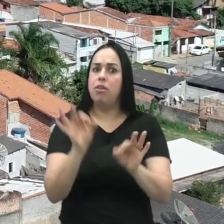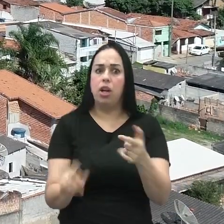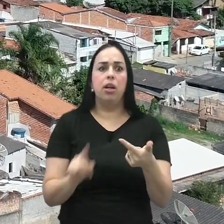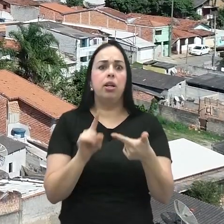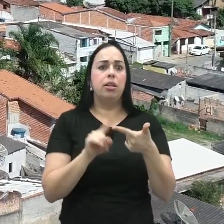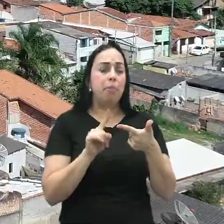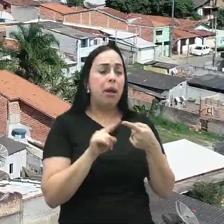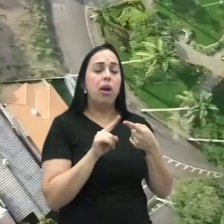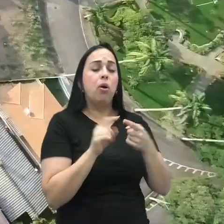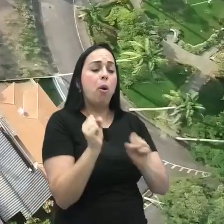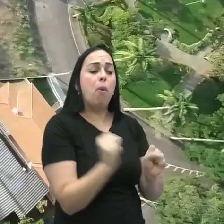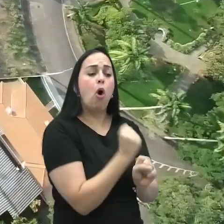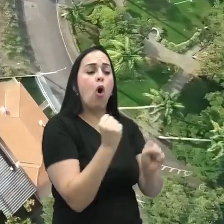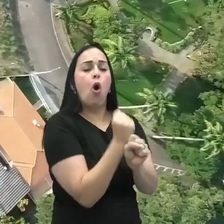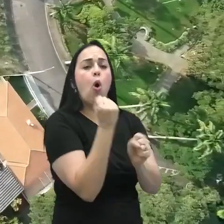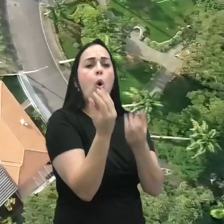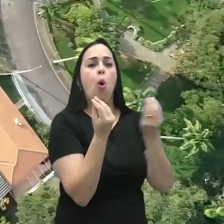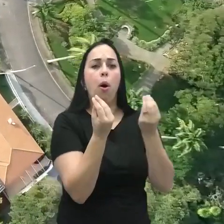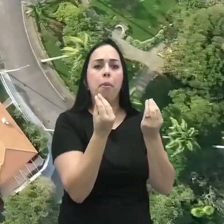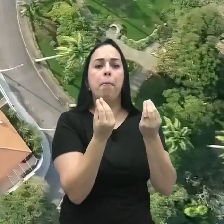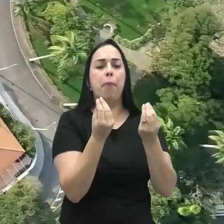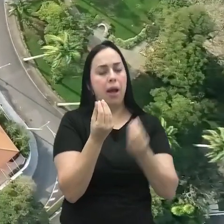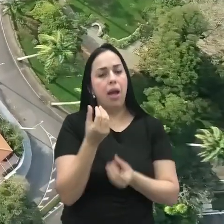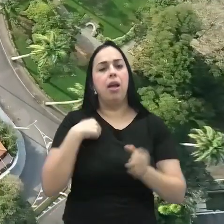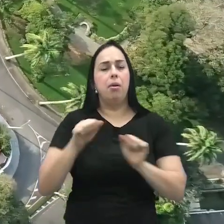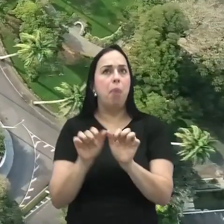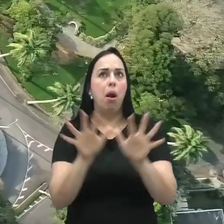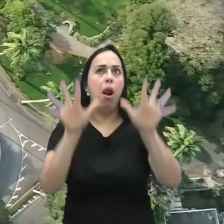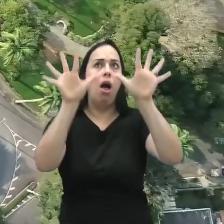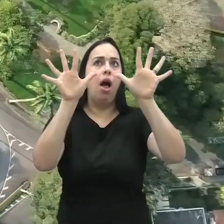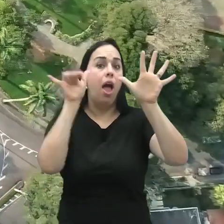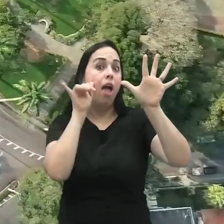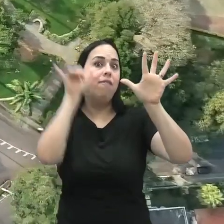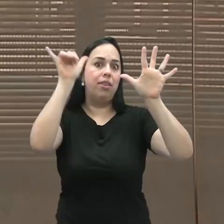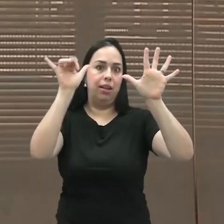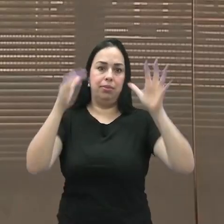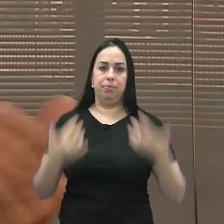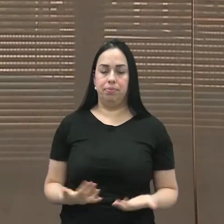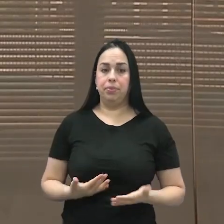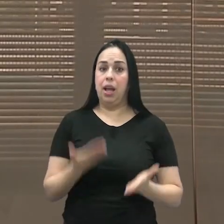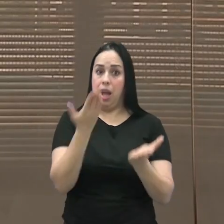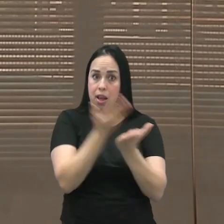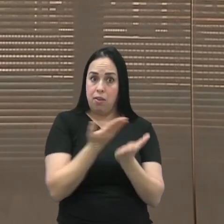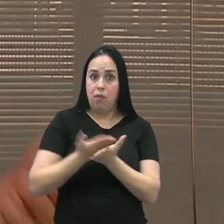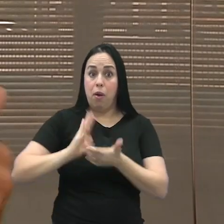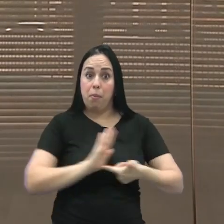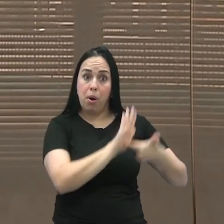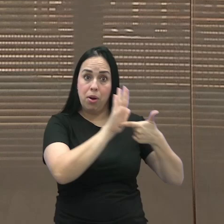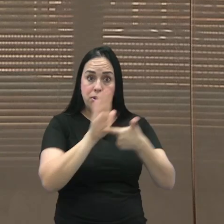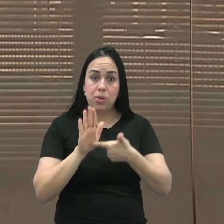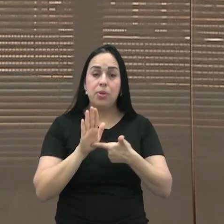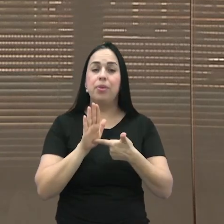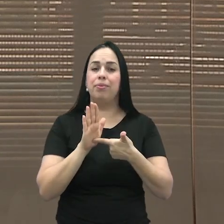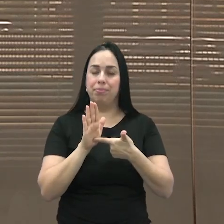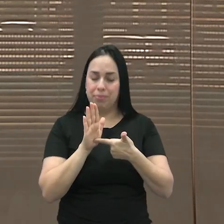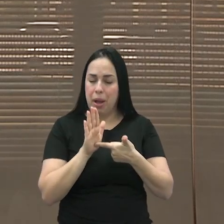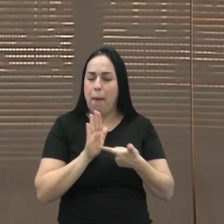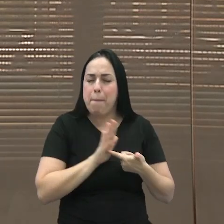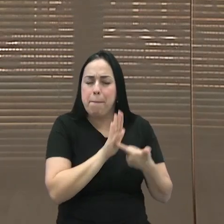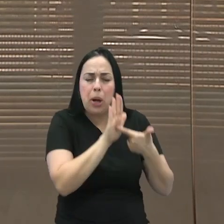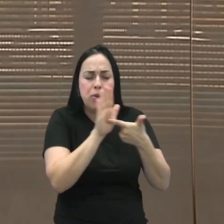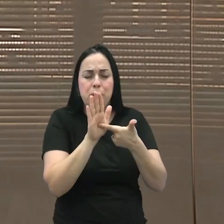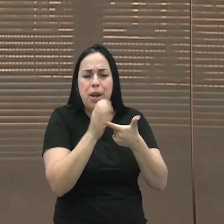de modo a ajudar a dissipar os poluentes e não acumulá-los. O que o estudo trouxe foi